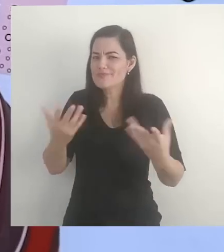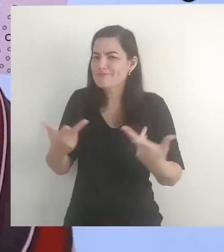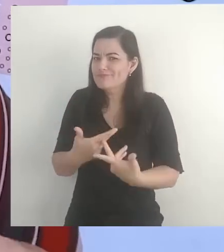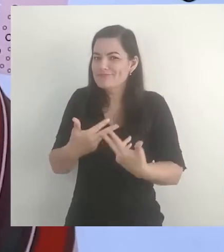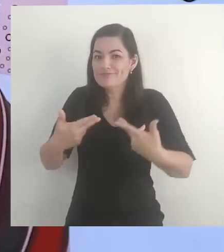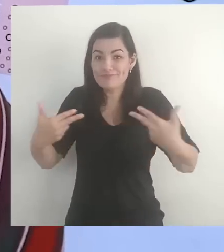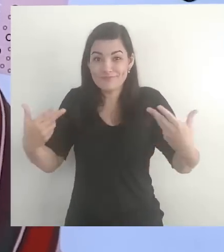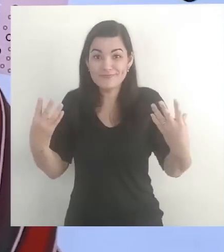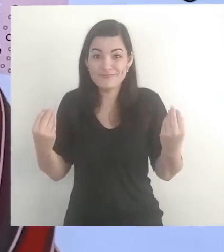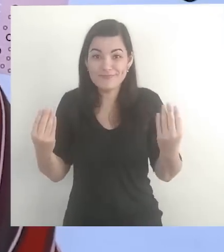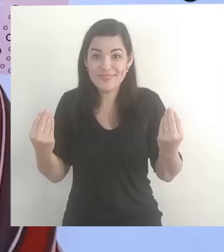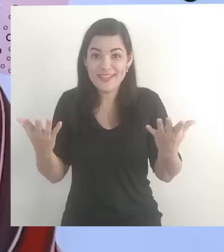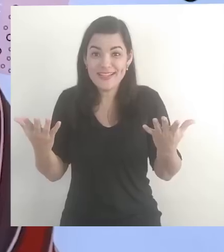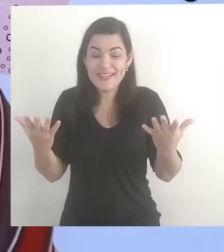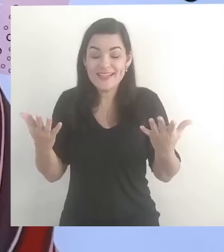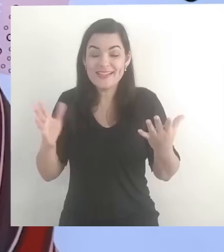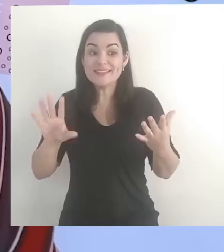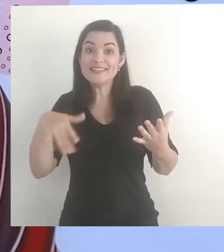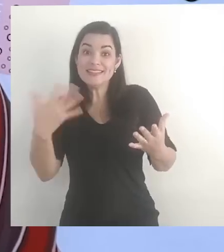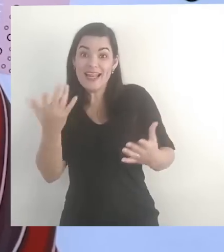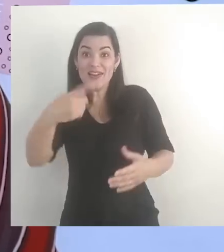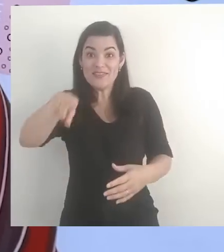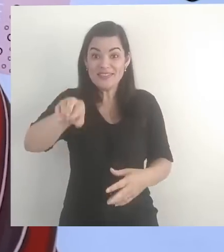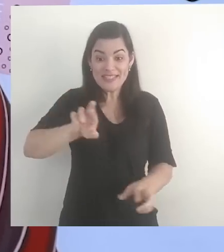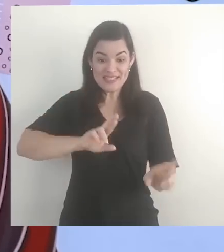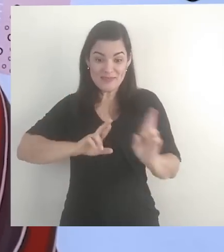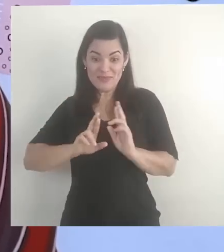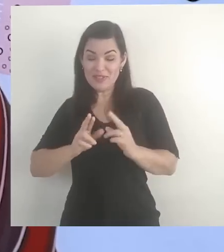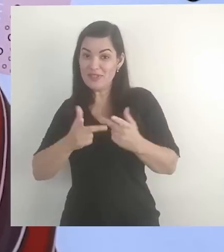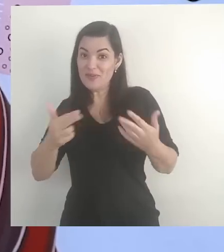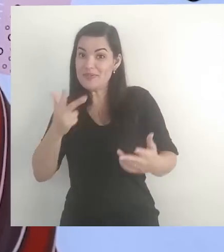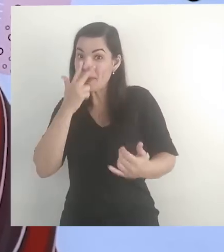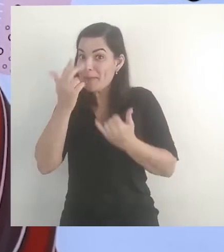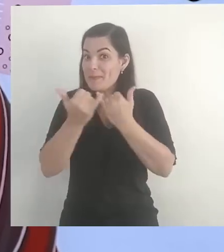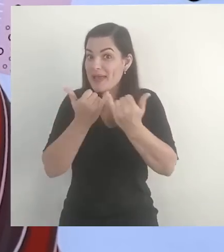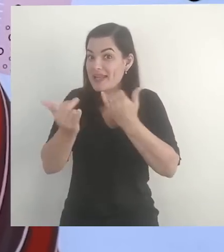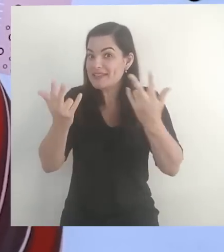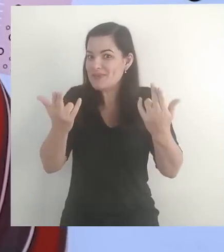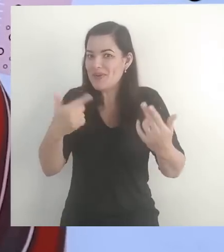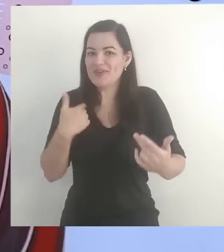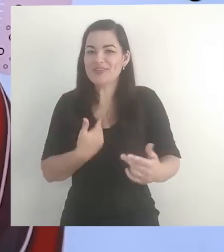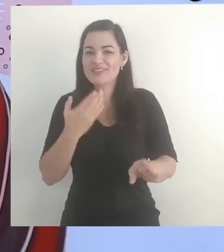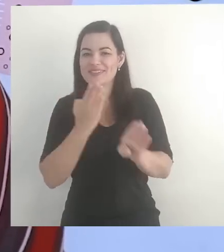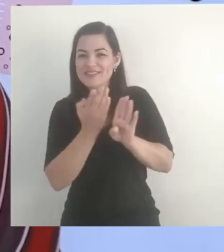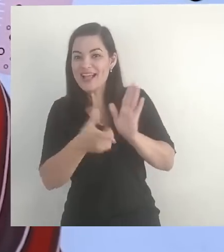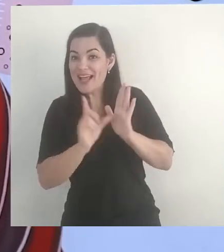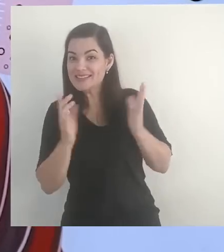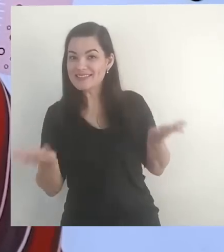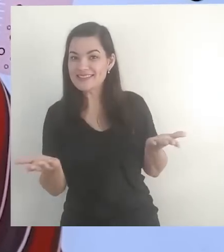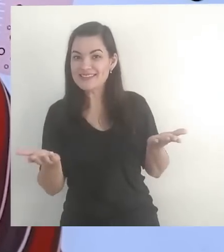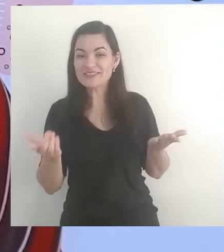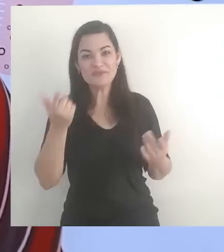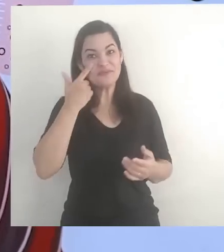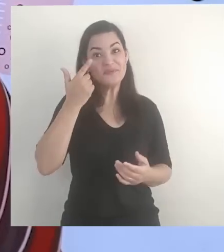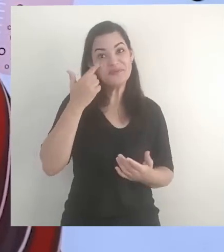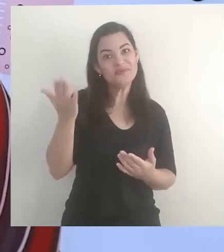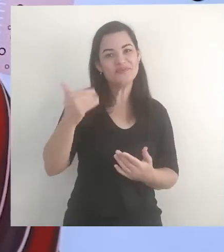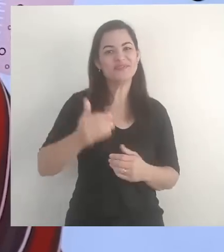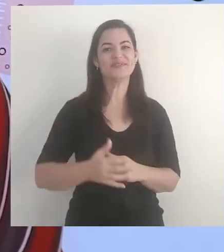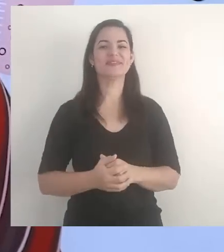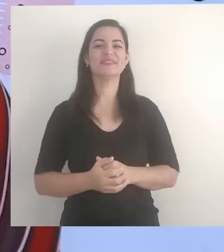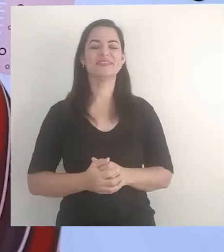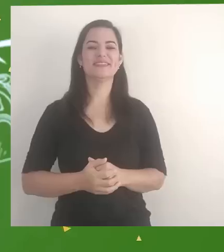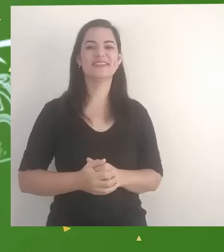descobertas. Será que elas vão aparecer nas hipóteses de vocês? É o que nós vamos descobrir agora.